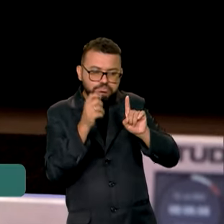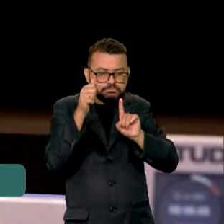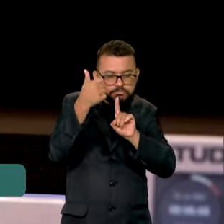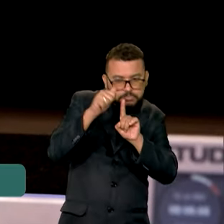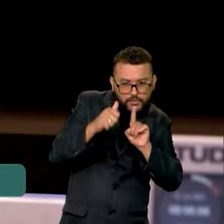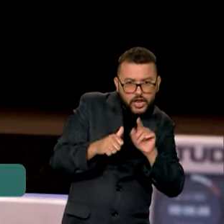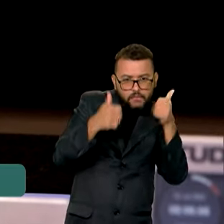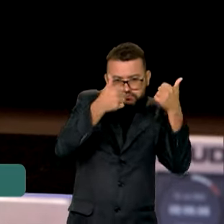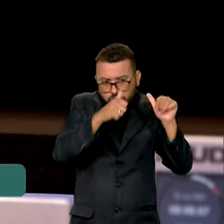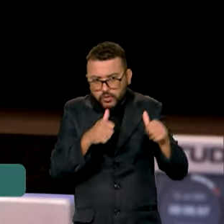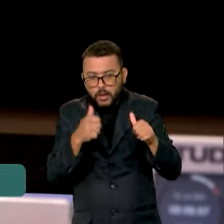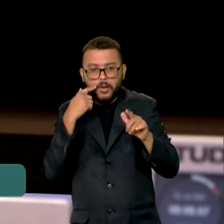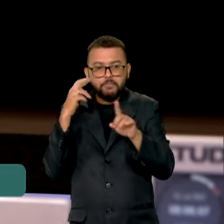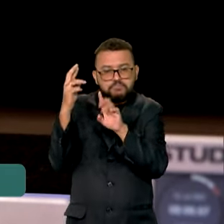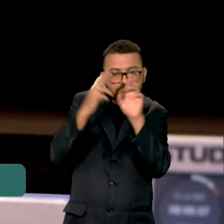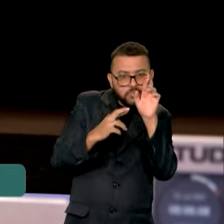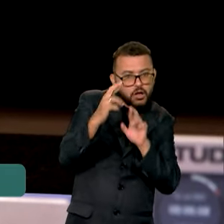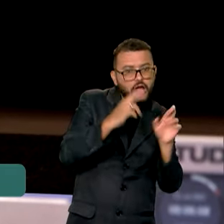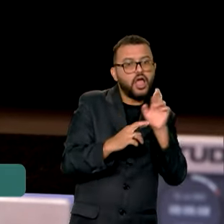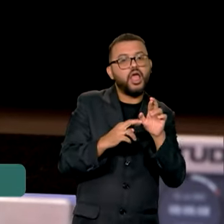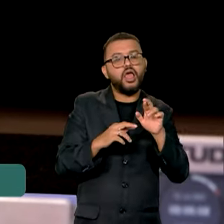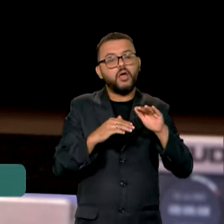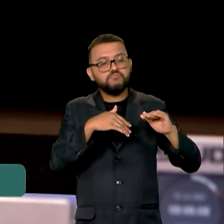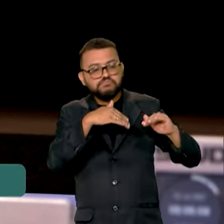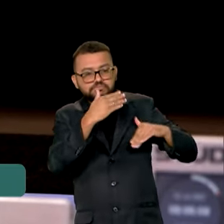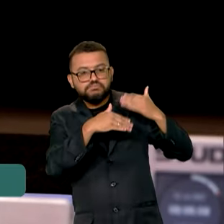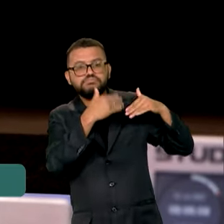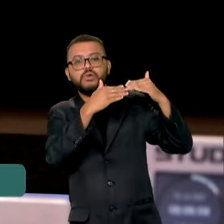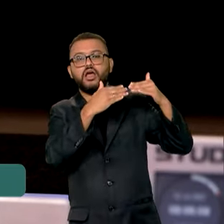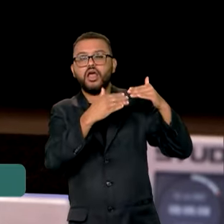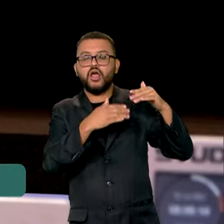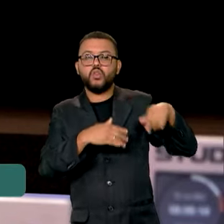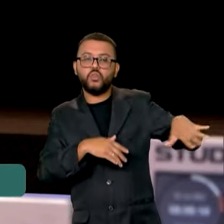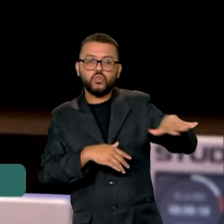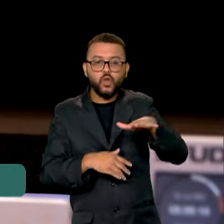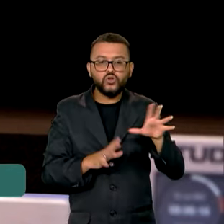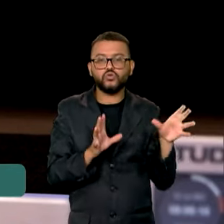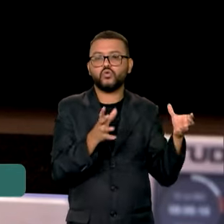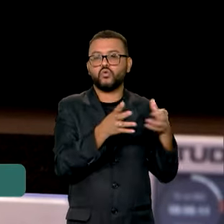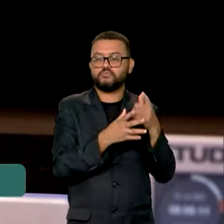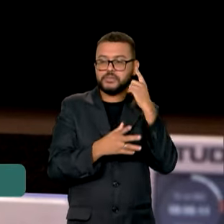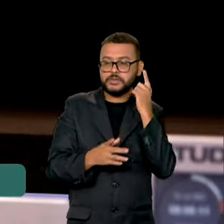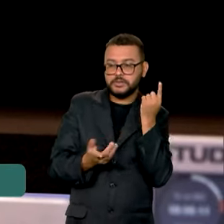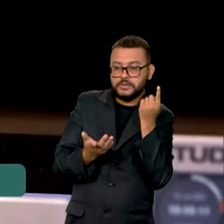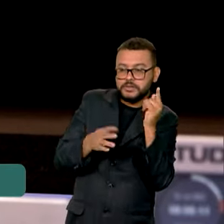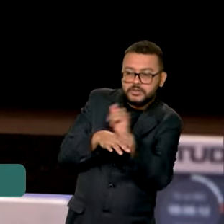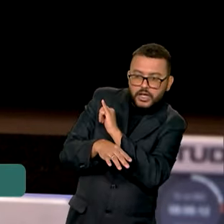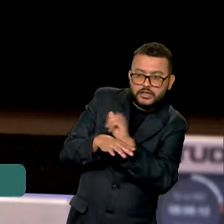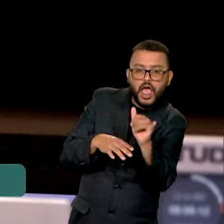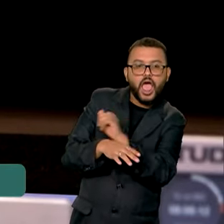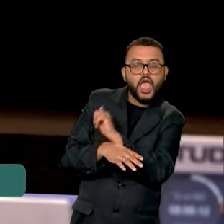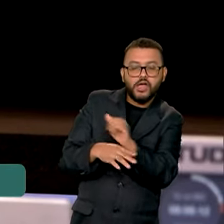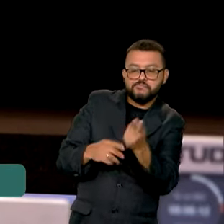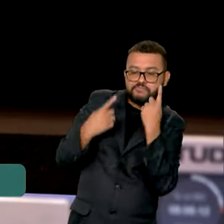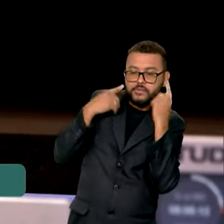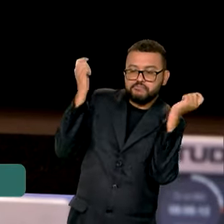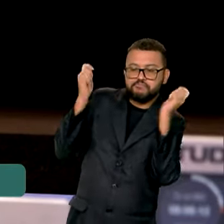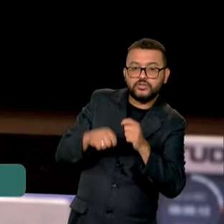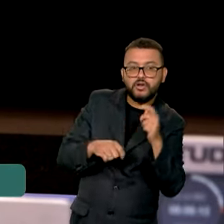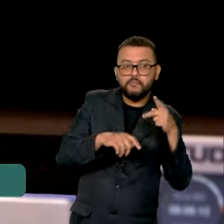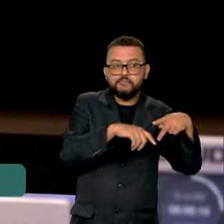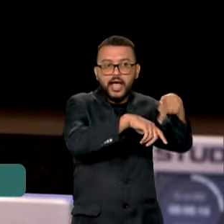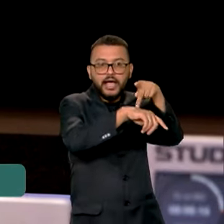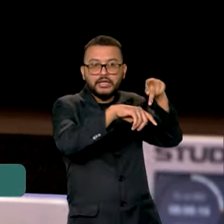interno. E essa carreira, ela consegue desenhar, usando as melhores práticas